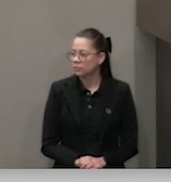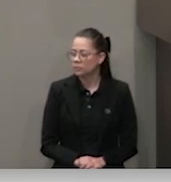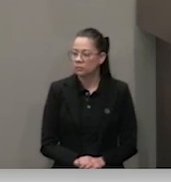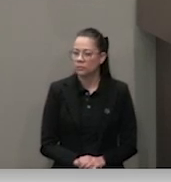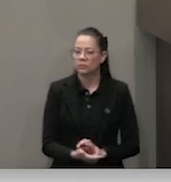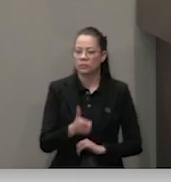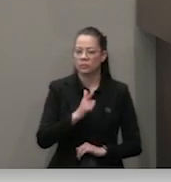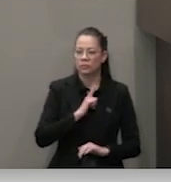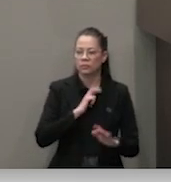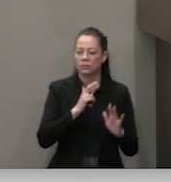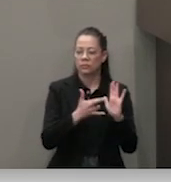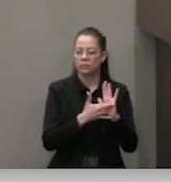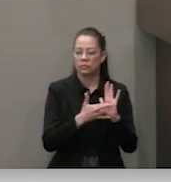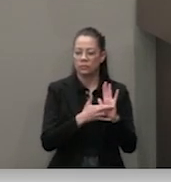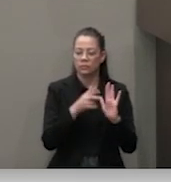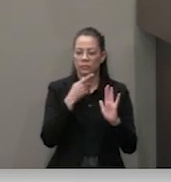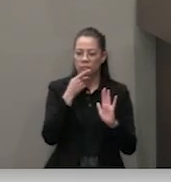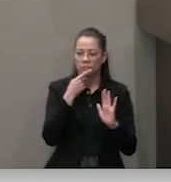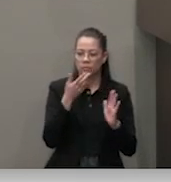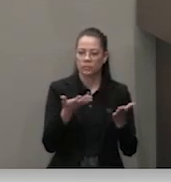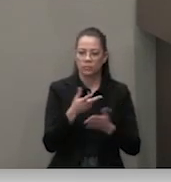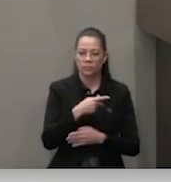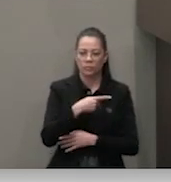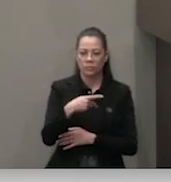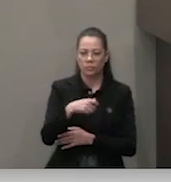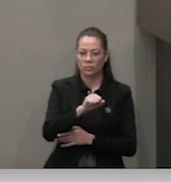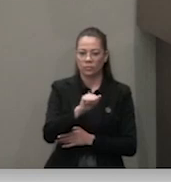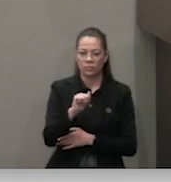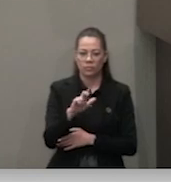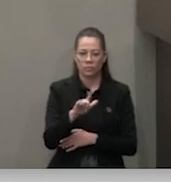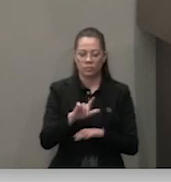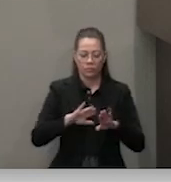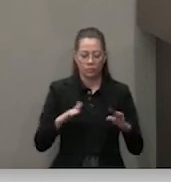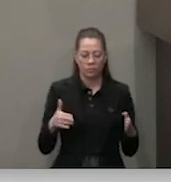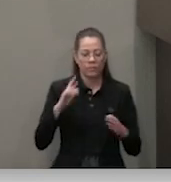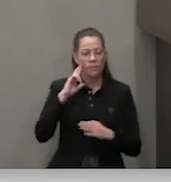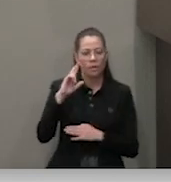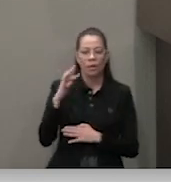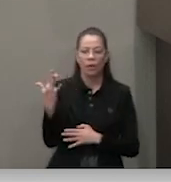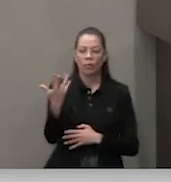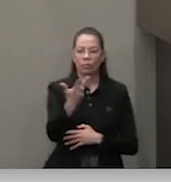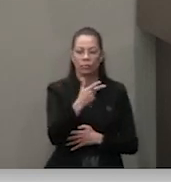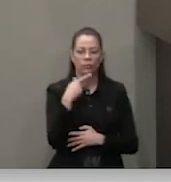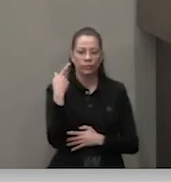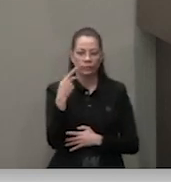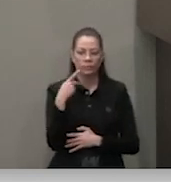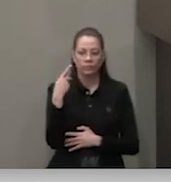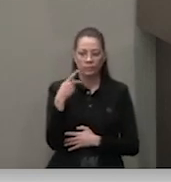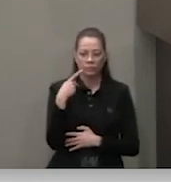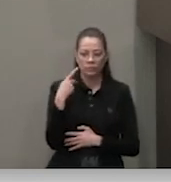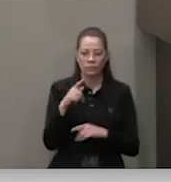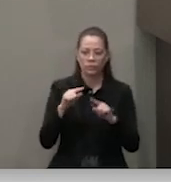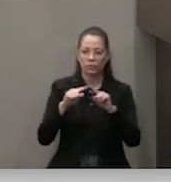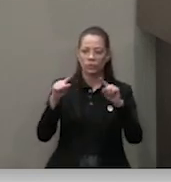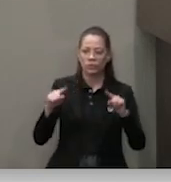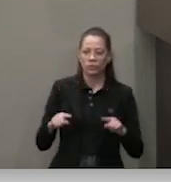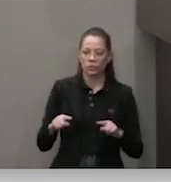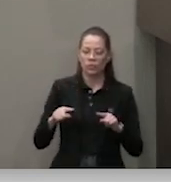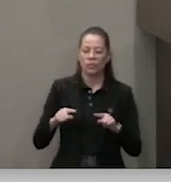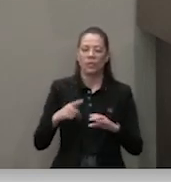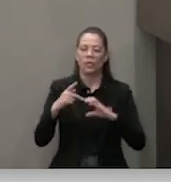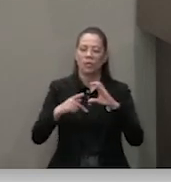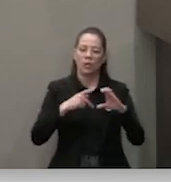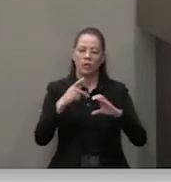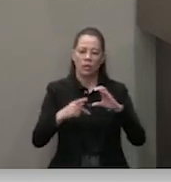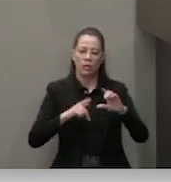eu tenho tempo regimental vereadores Presidente saú mesa diretora Carlos Edis funcionários da Câmara de Vereadores